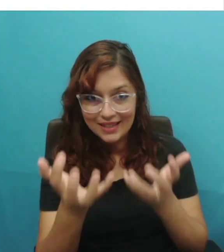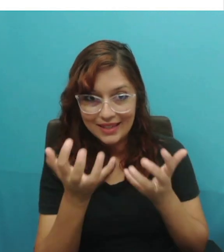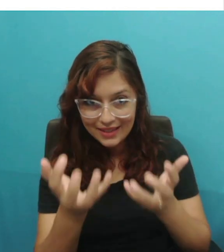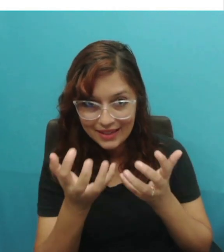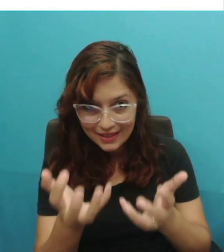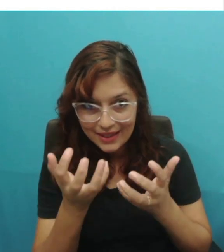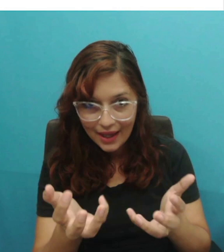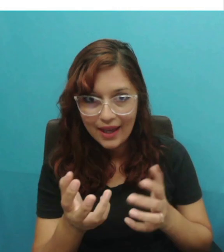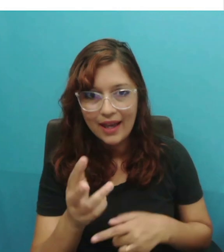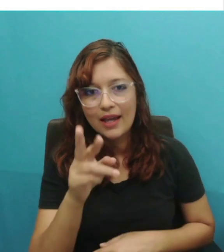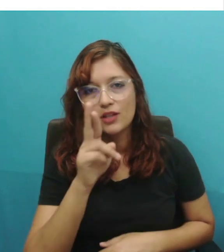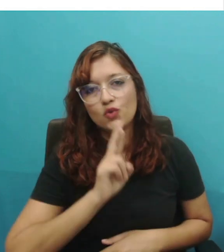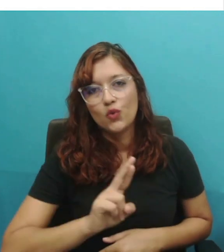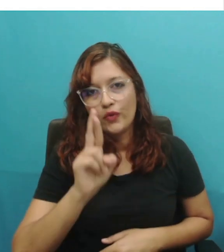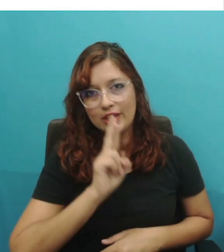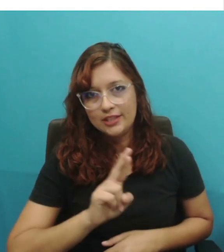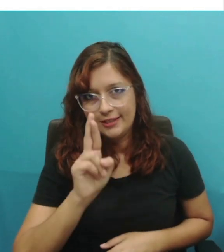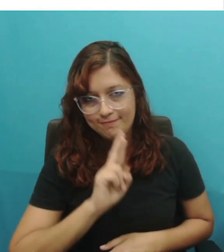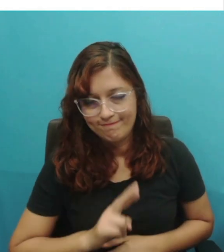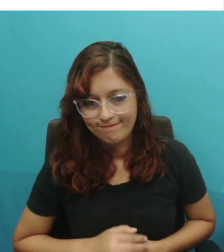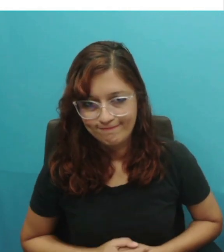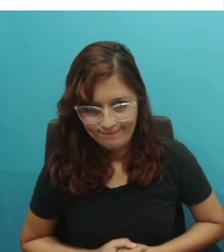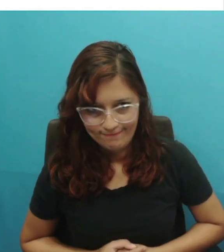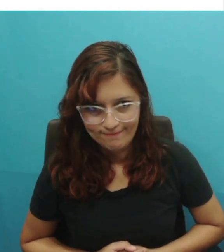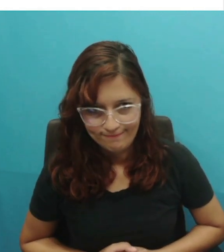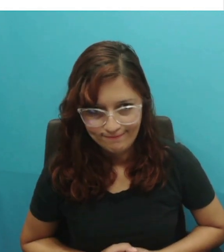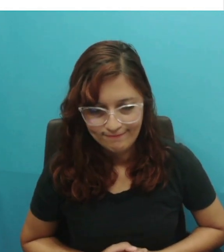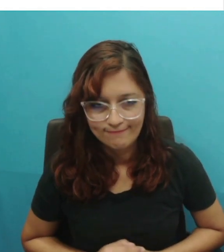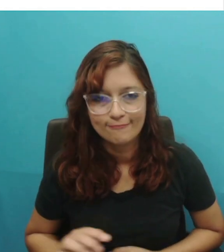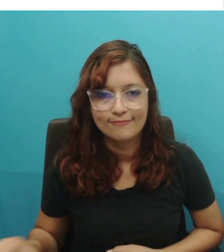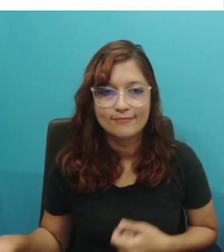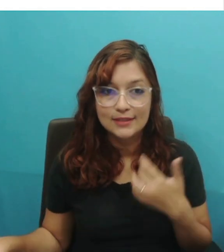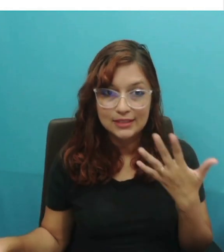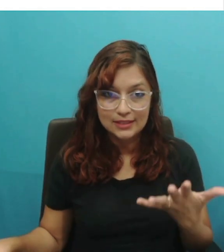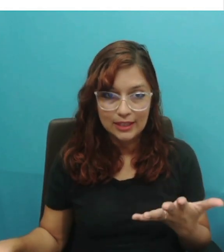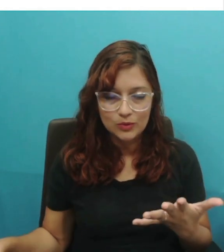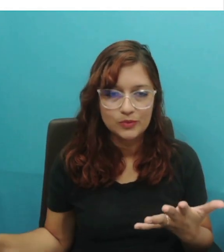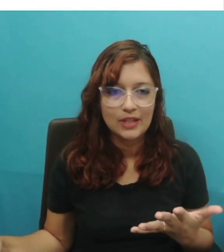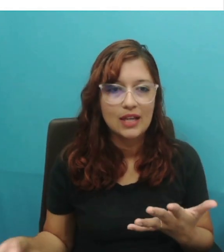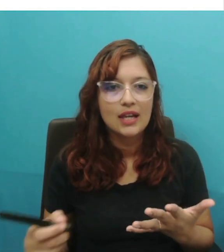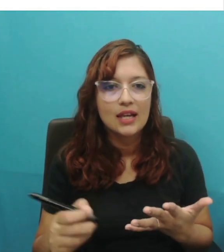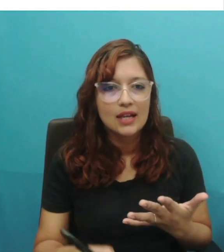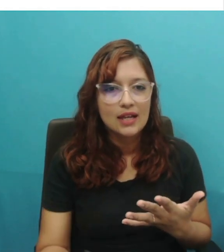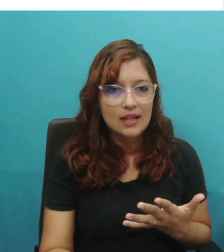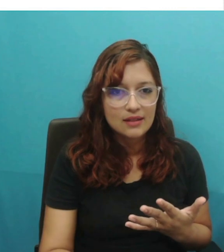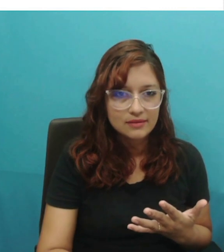Ele quer tomar sorvete.